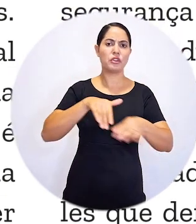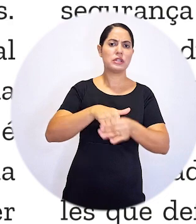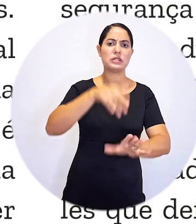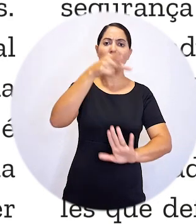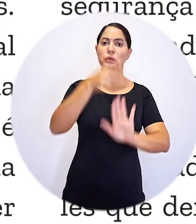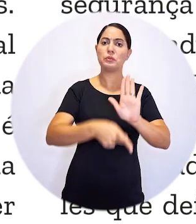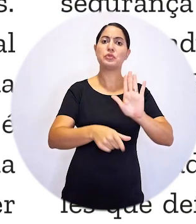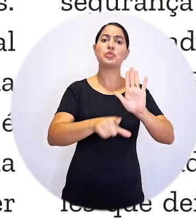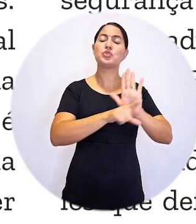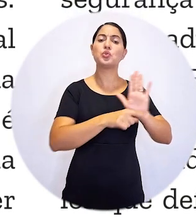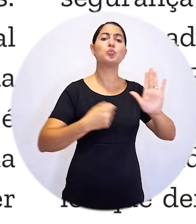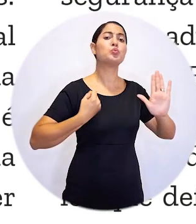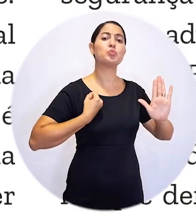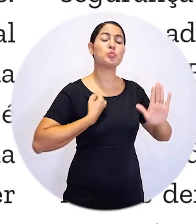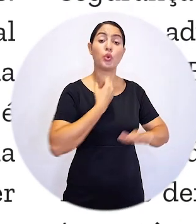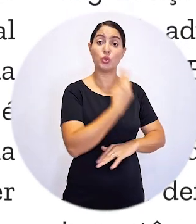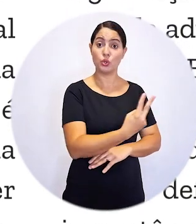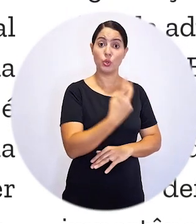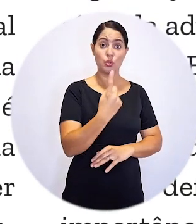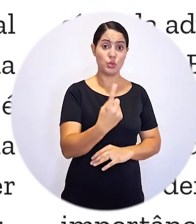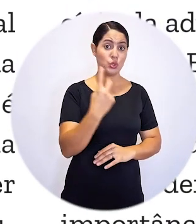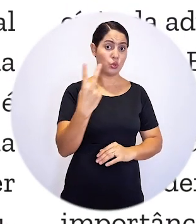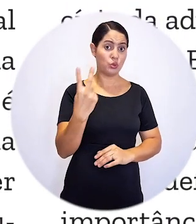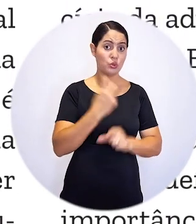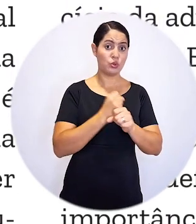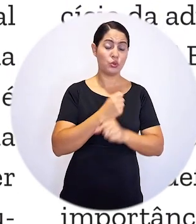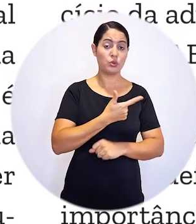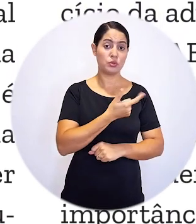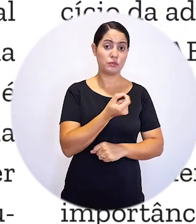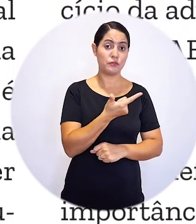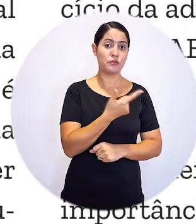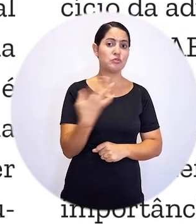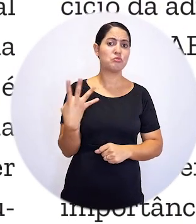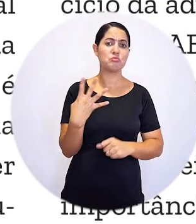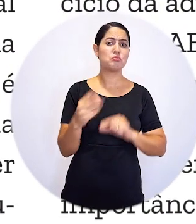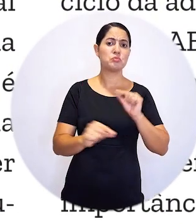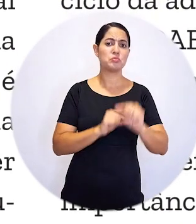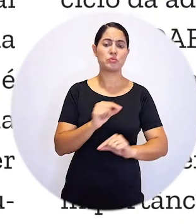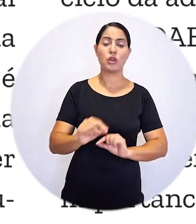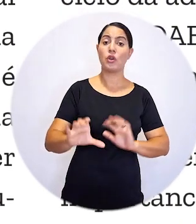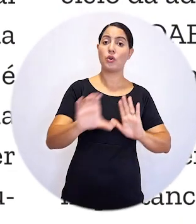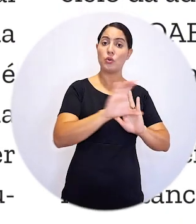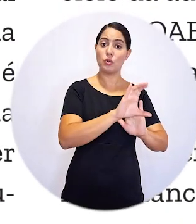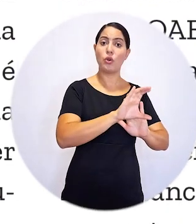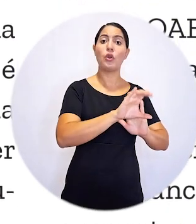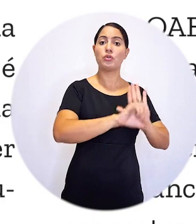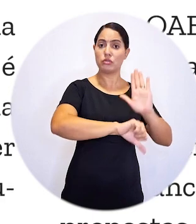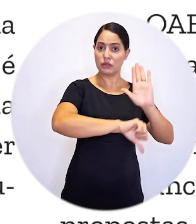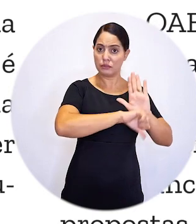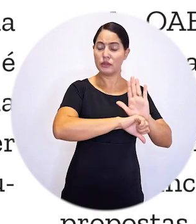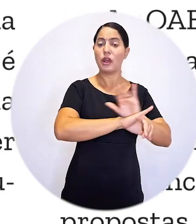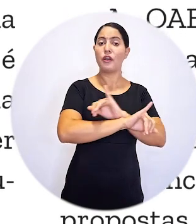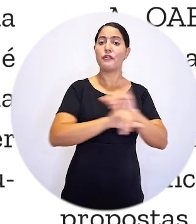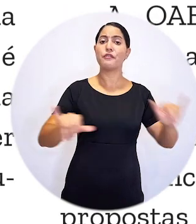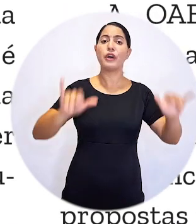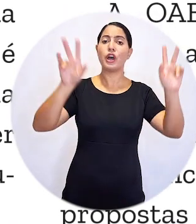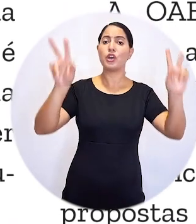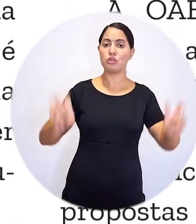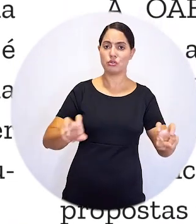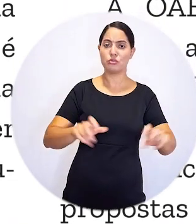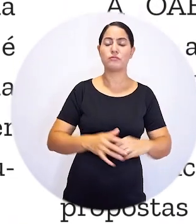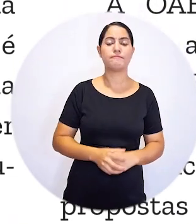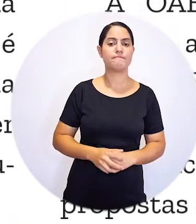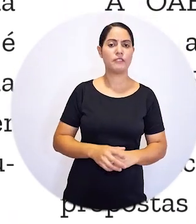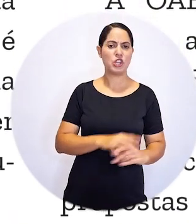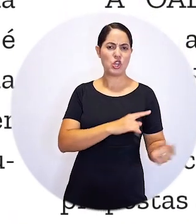pauta a votação do projeto de lei número 212 de 2024, que altera o Código Penal para incluir a tipificação